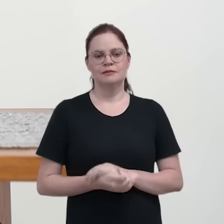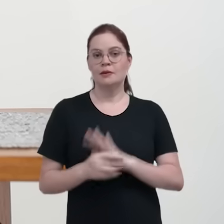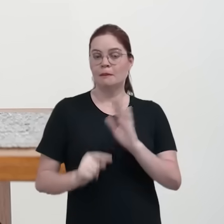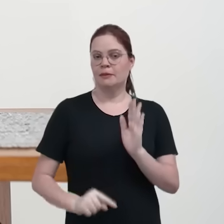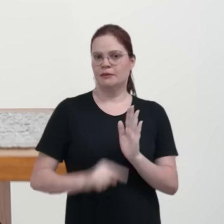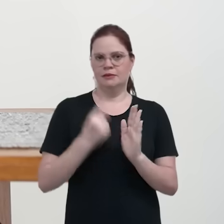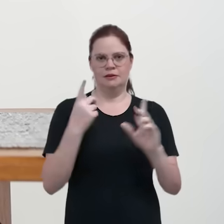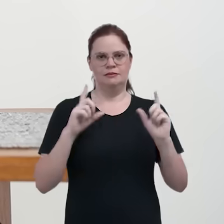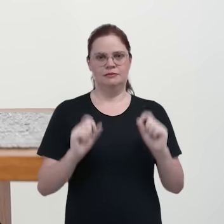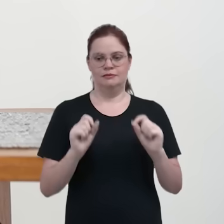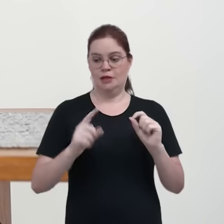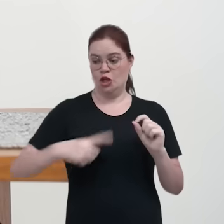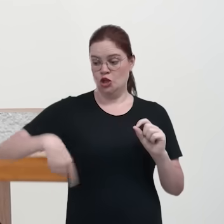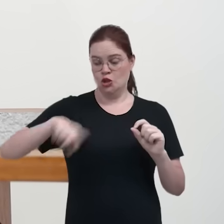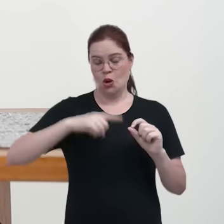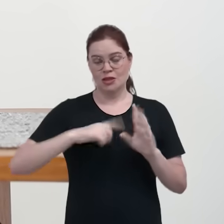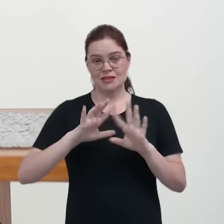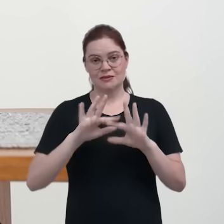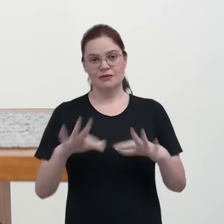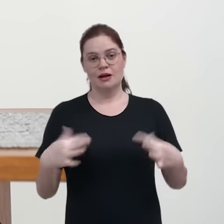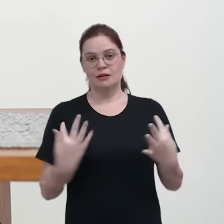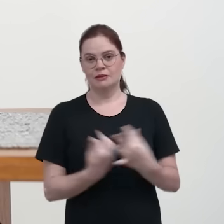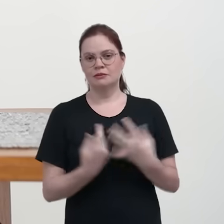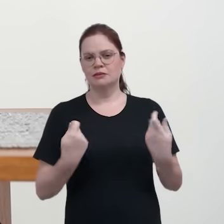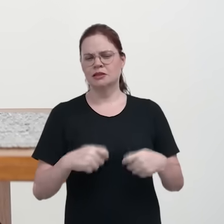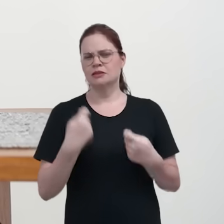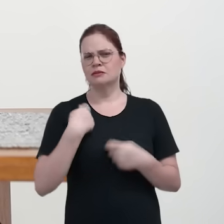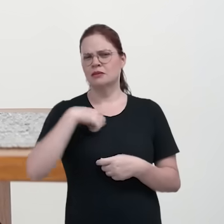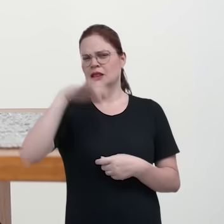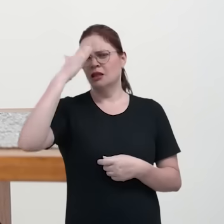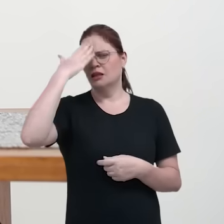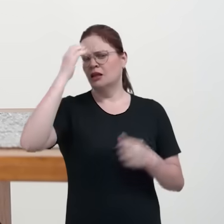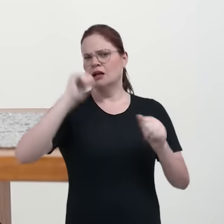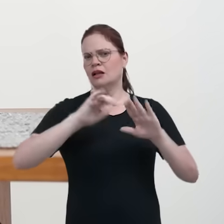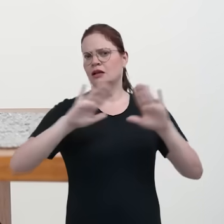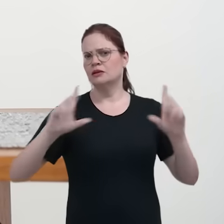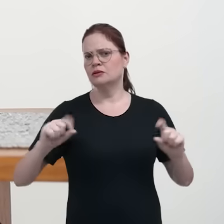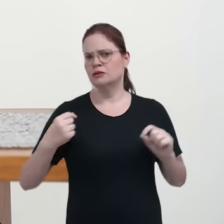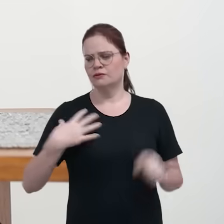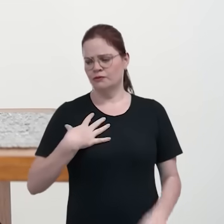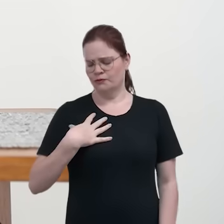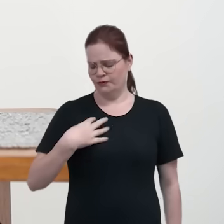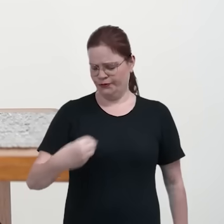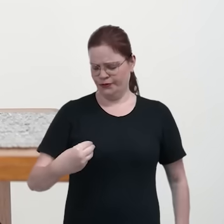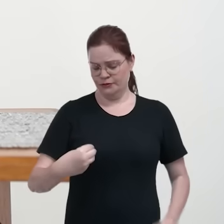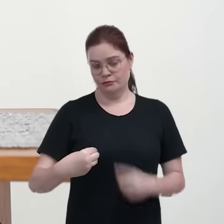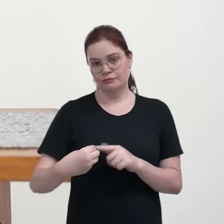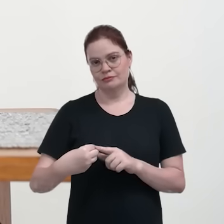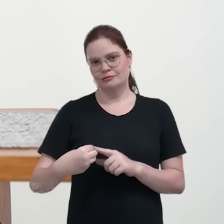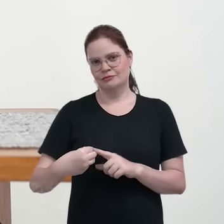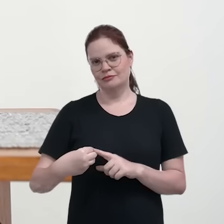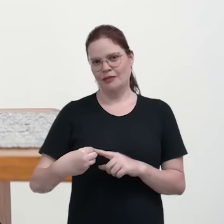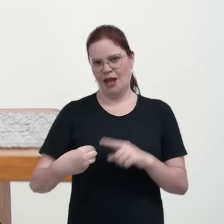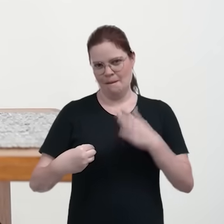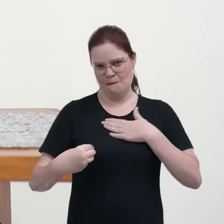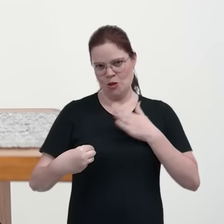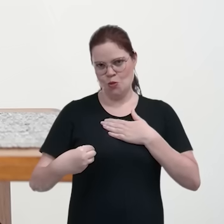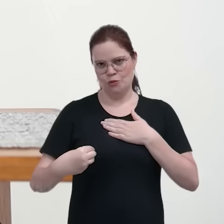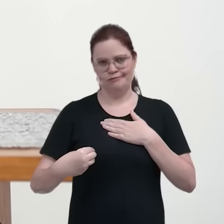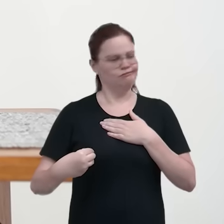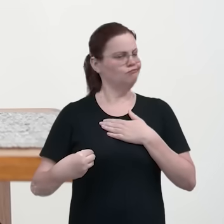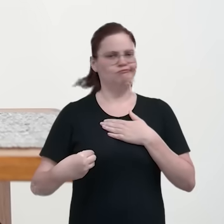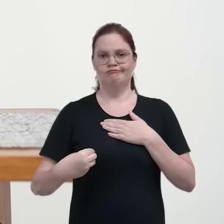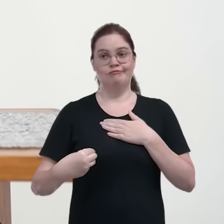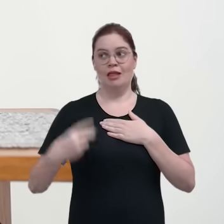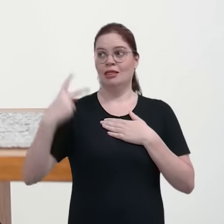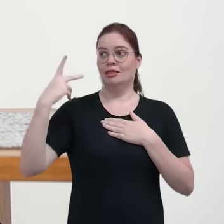Primeiro, como família, entender que os filhos são herança do